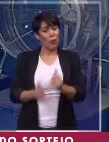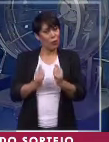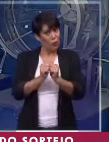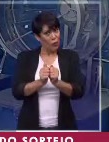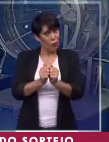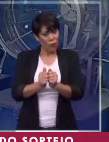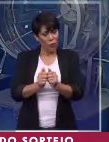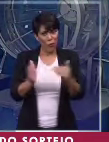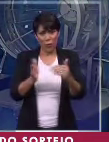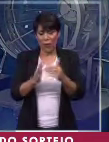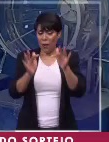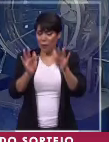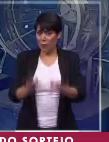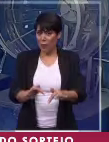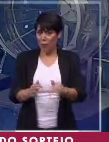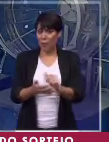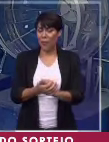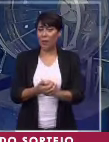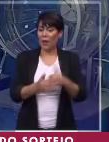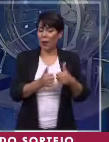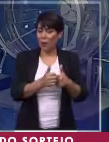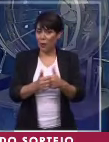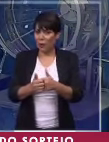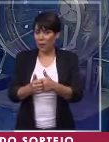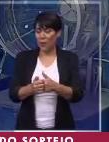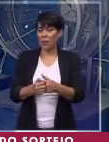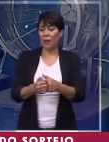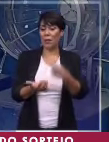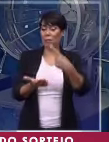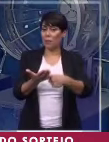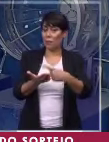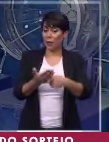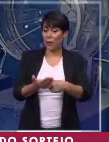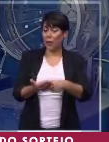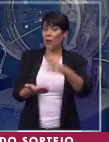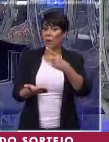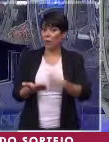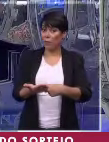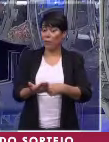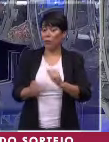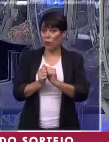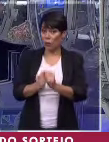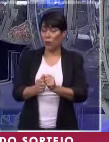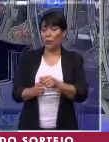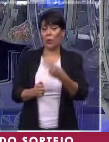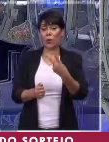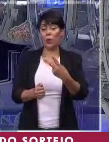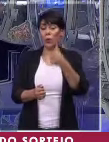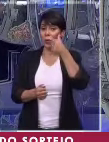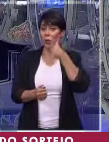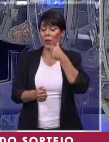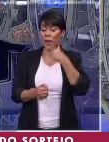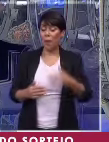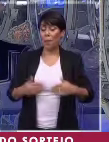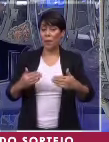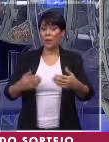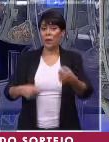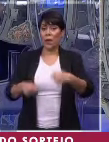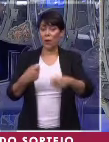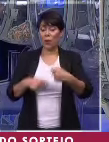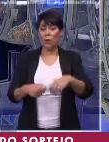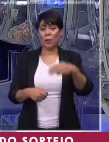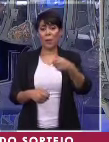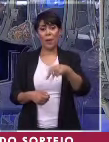aposta do início ao fim. Para conferir e validar todos os passos desse sorteio, estão aqui as auditoras do Ministério da Economia,